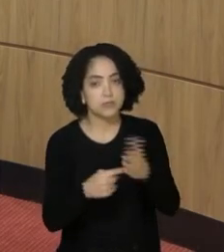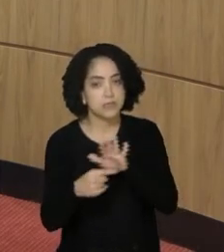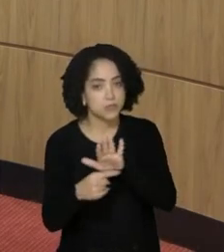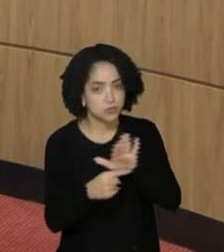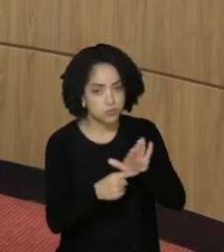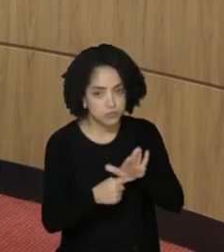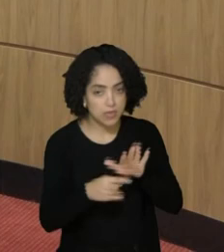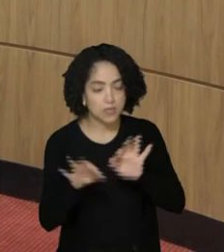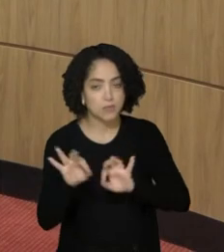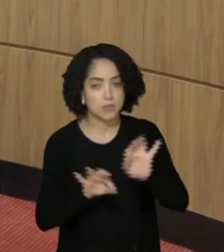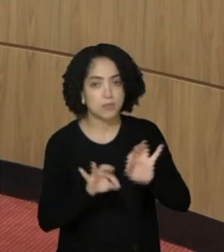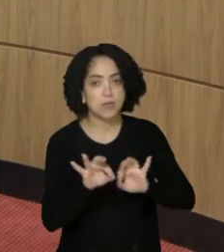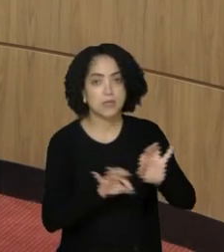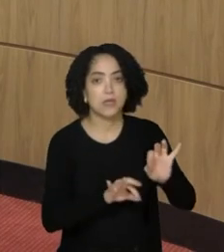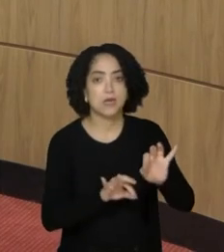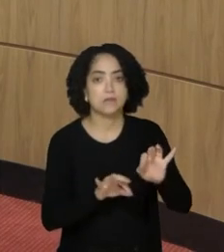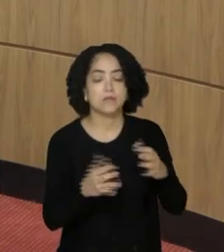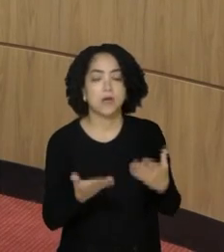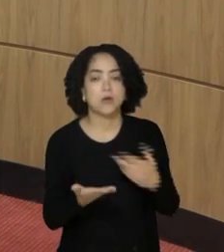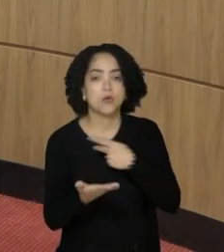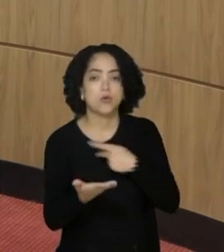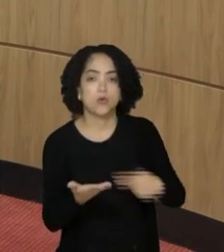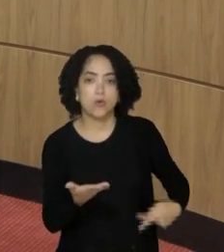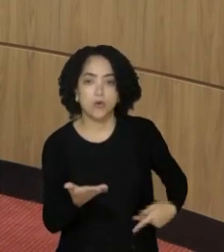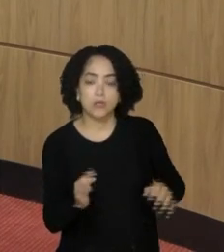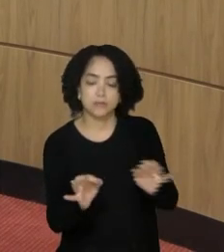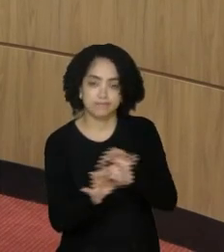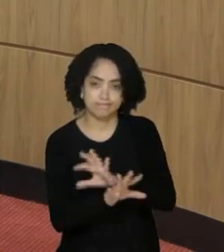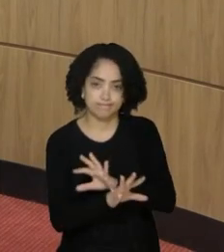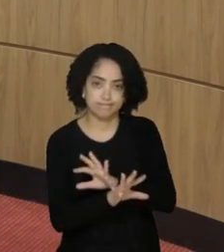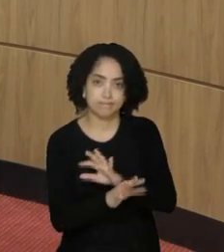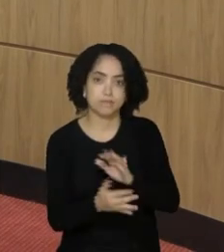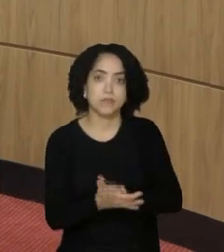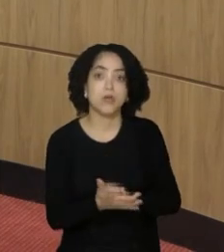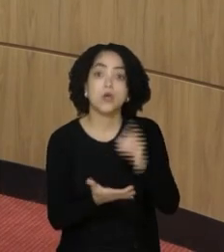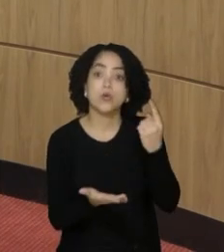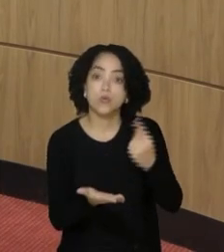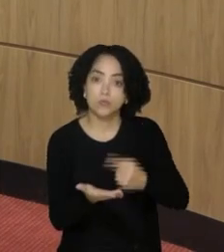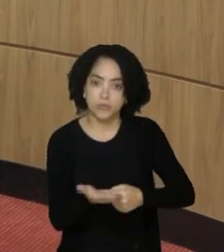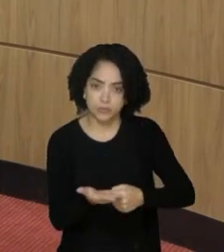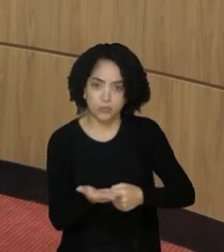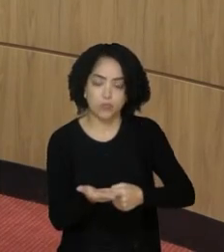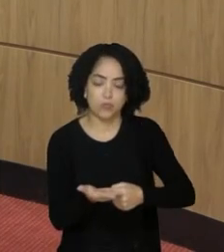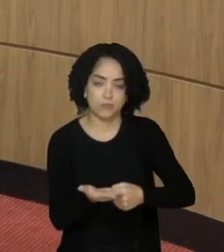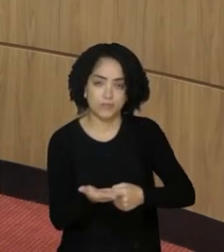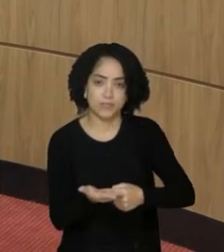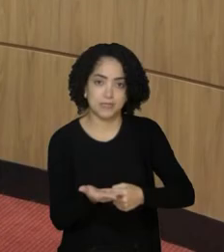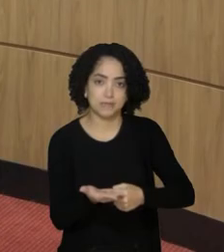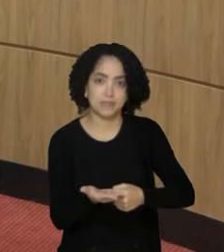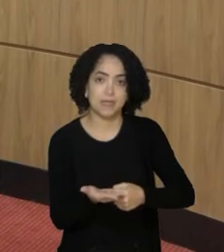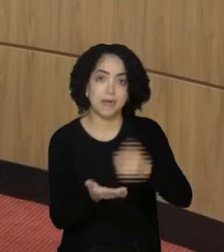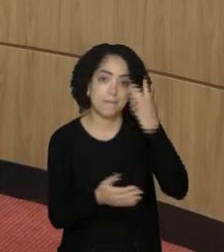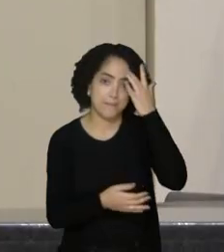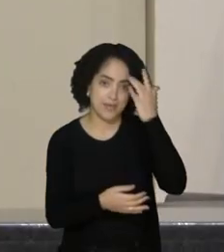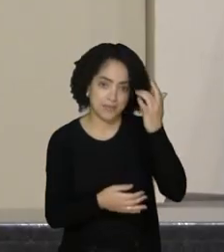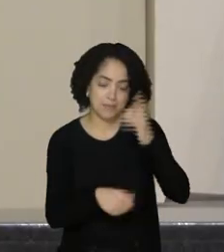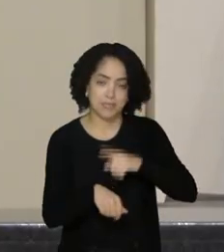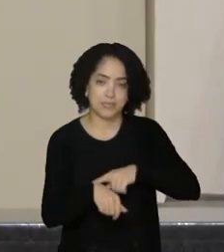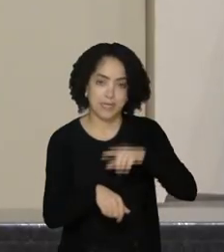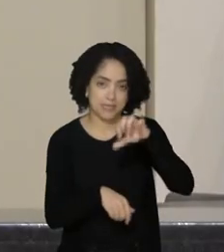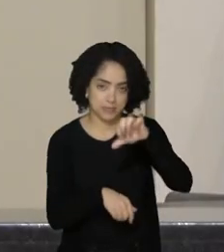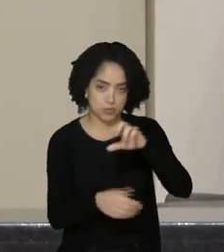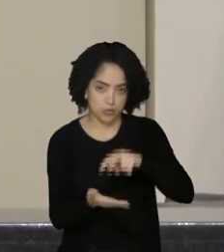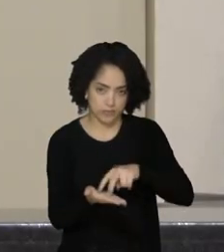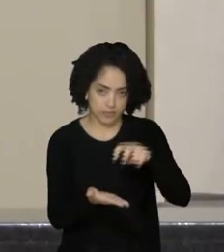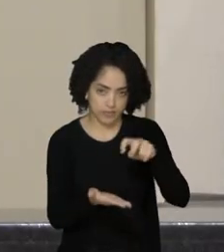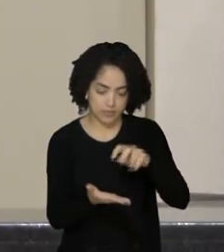a fazer esta sessão esta presidência dá por encerrada a apresentação convocando outra ordinária para amanhã às 9 horas da